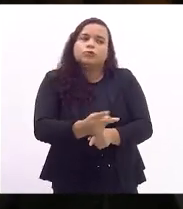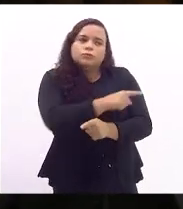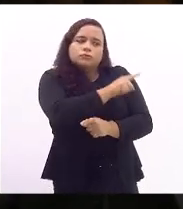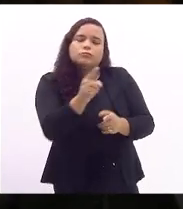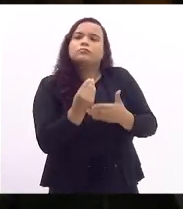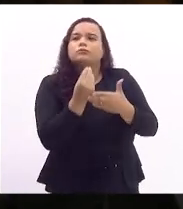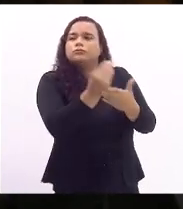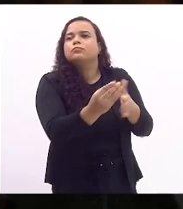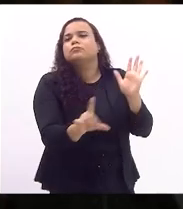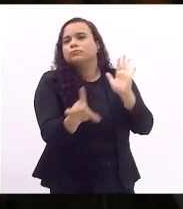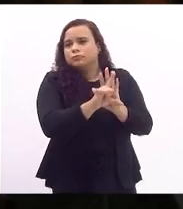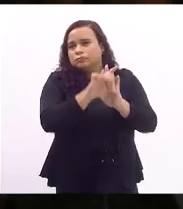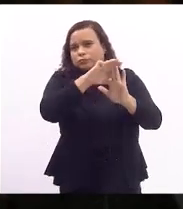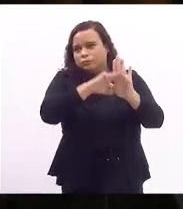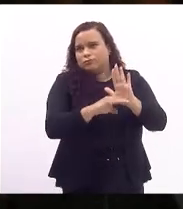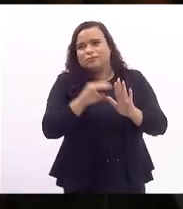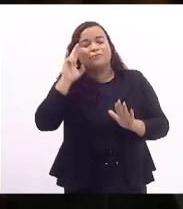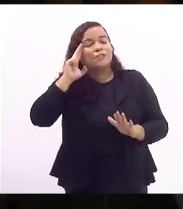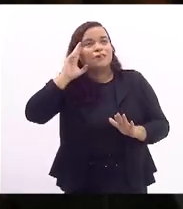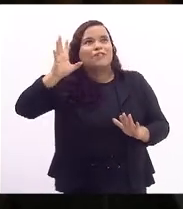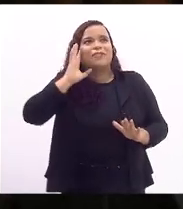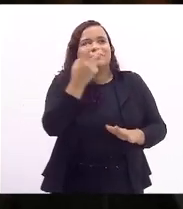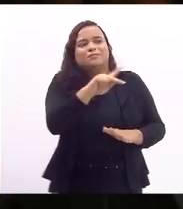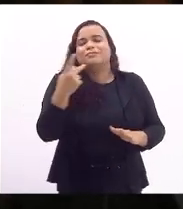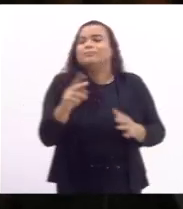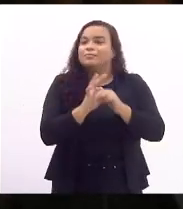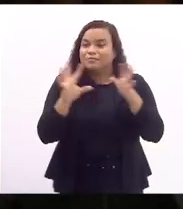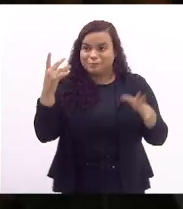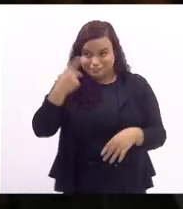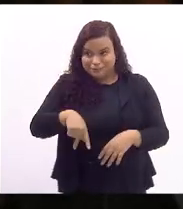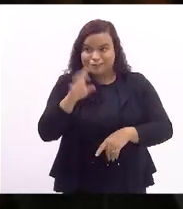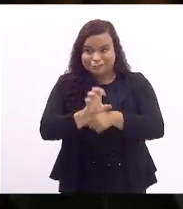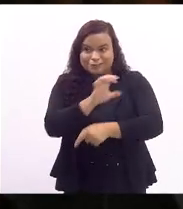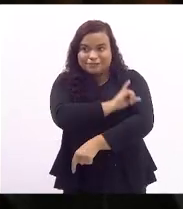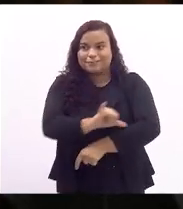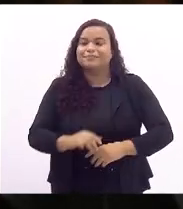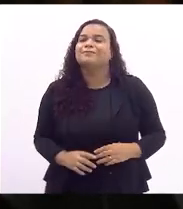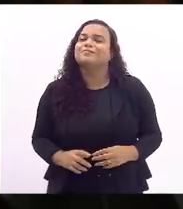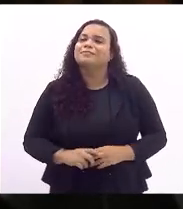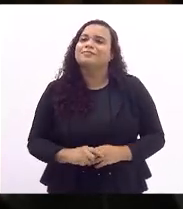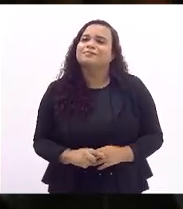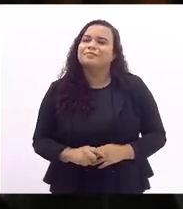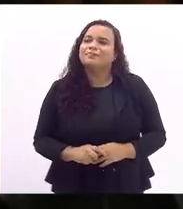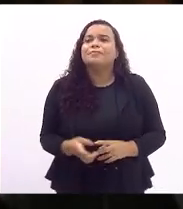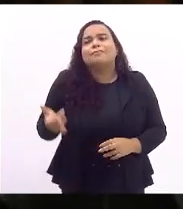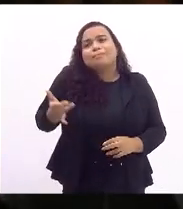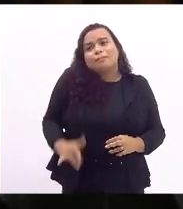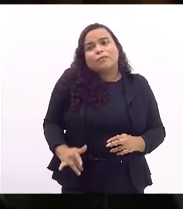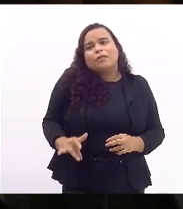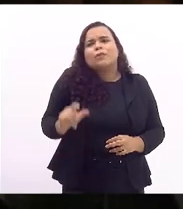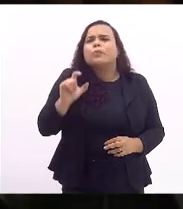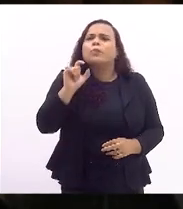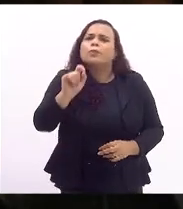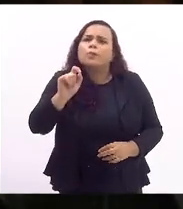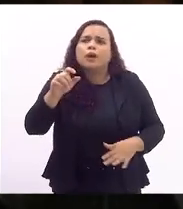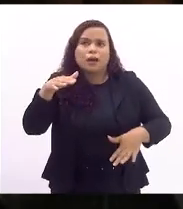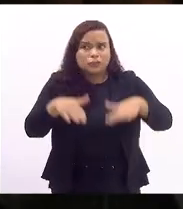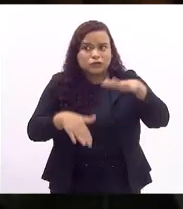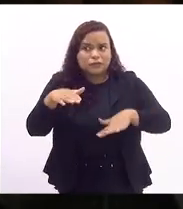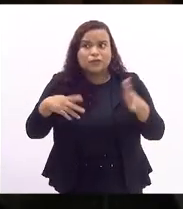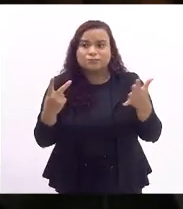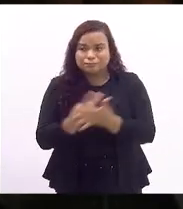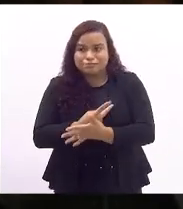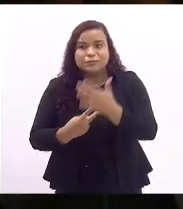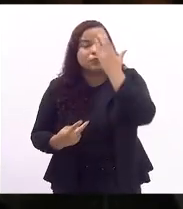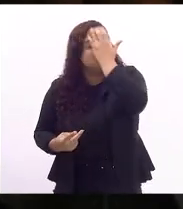a tão sonhada permissão através aqui do nosso Estado e infelizmente Às vezes acontece